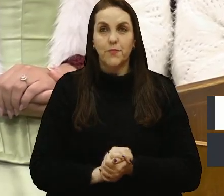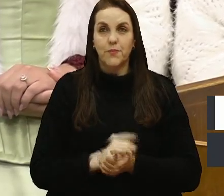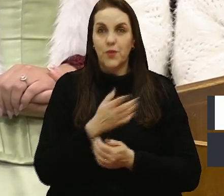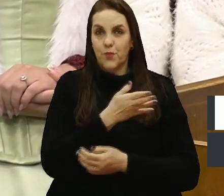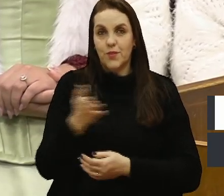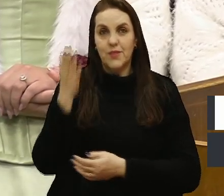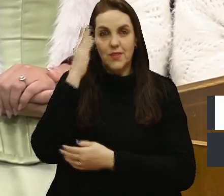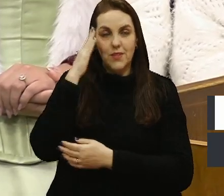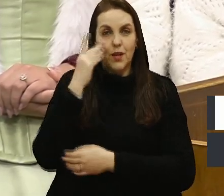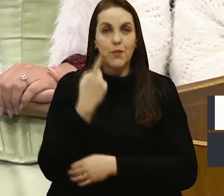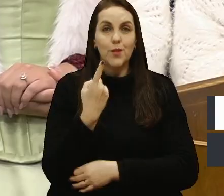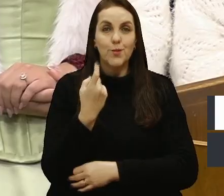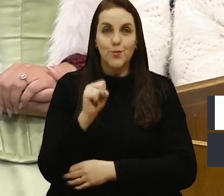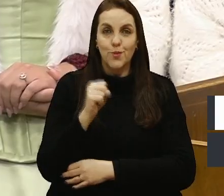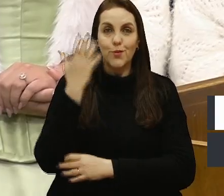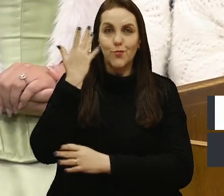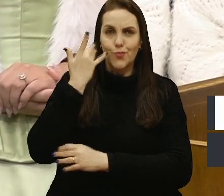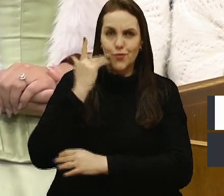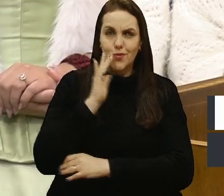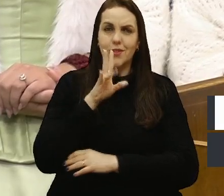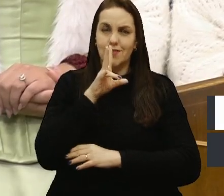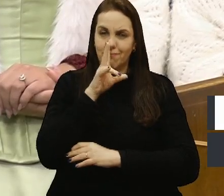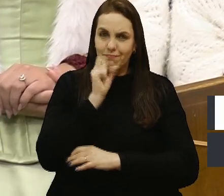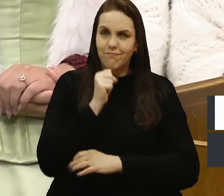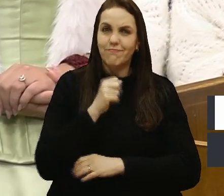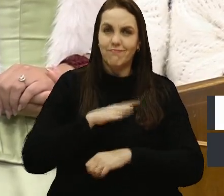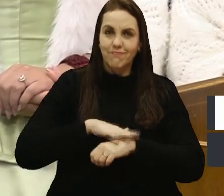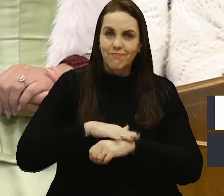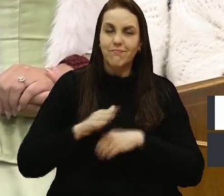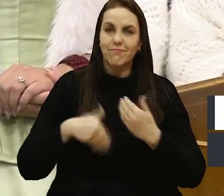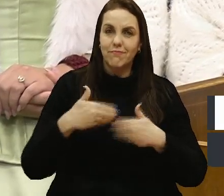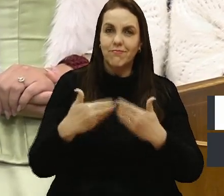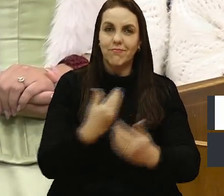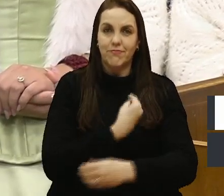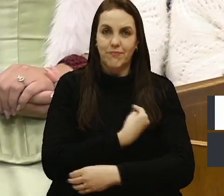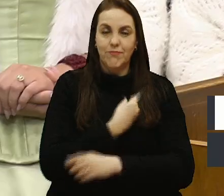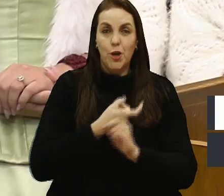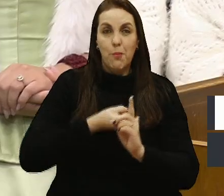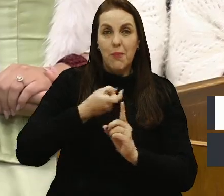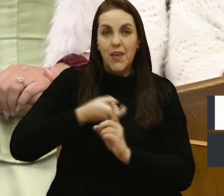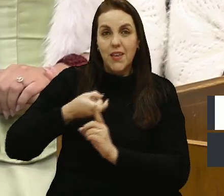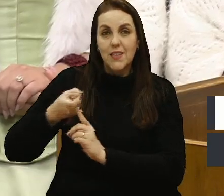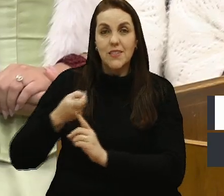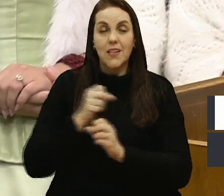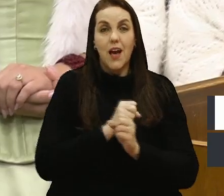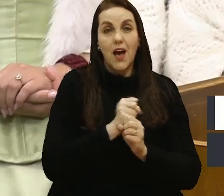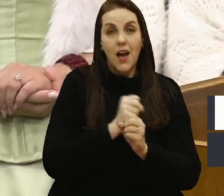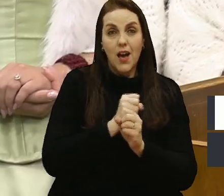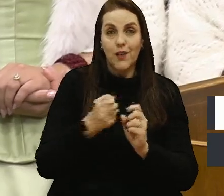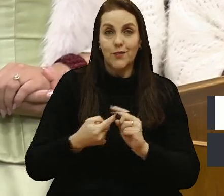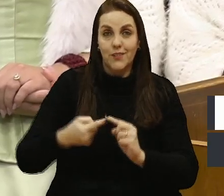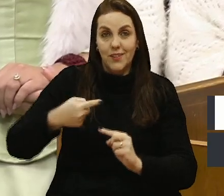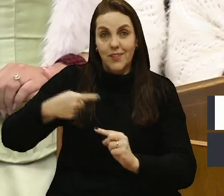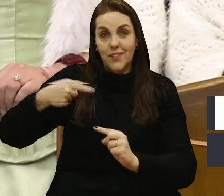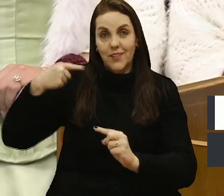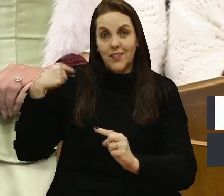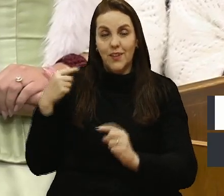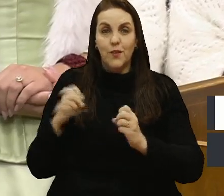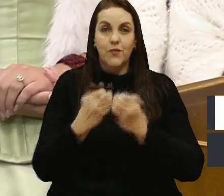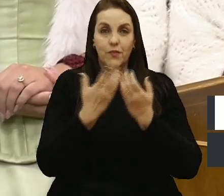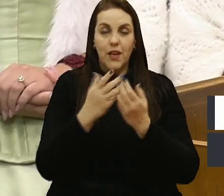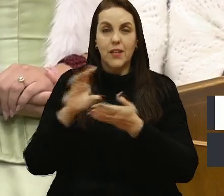foram 18 dias intensamente vividos, mas, é claro, meses e anos que antecederam a nossa festa, em busca